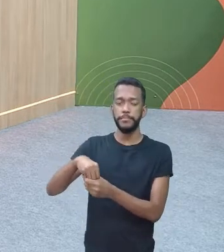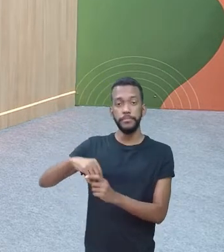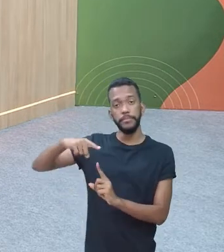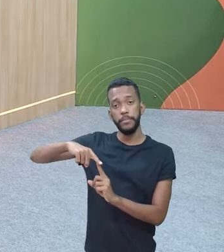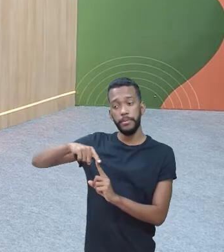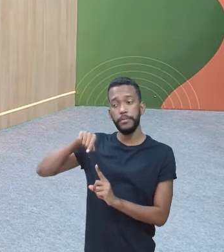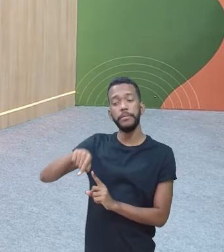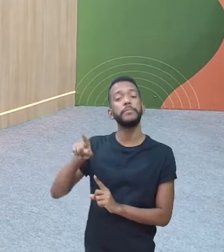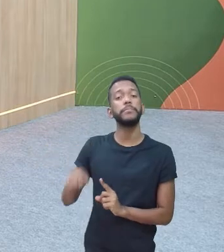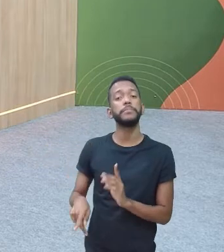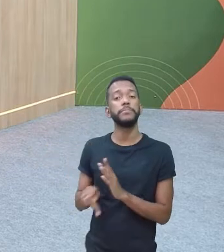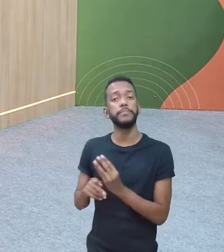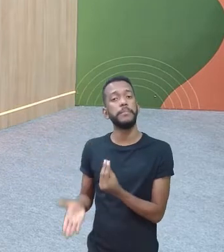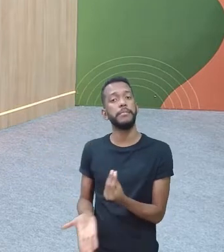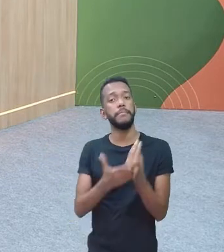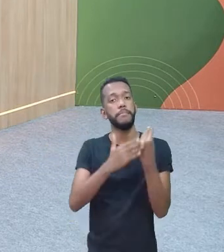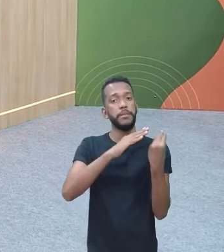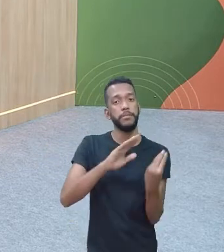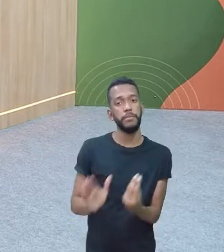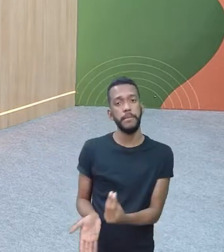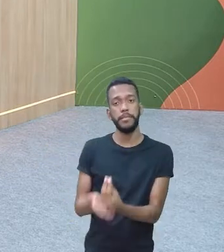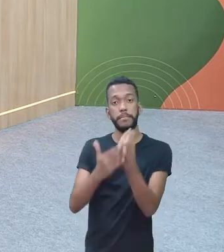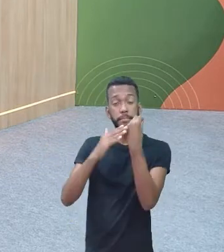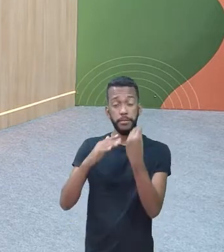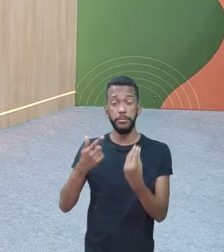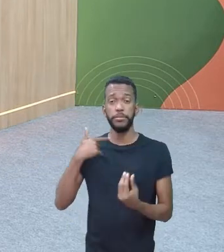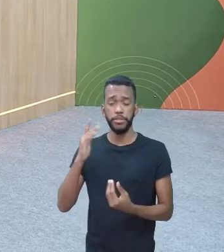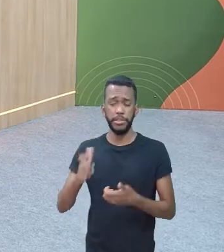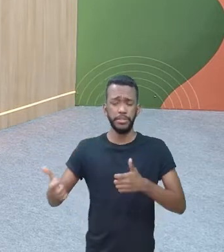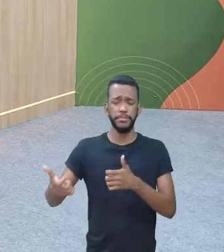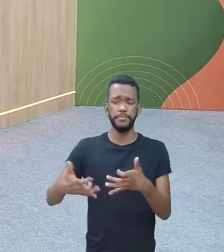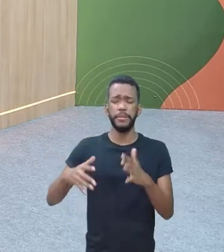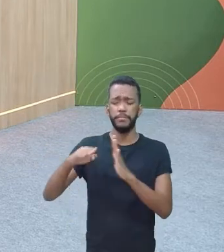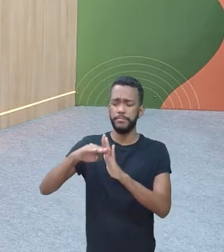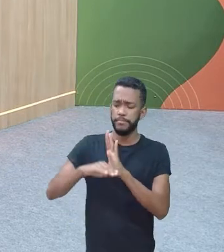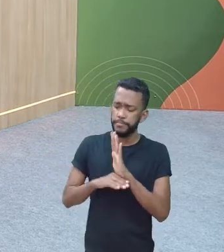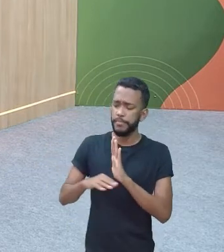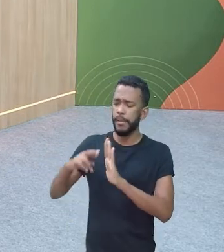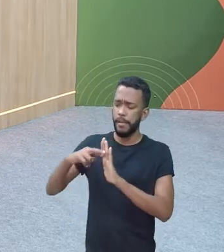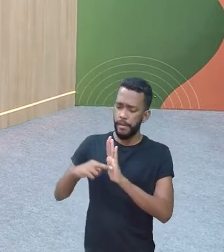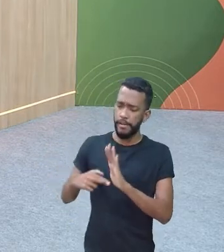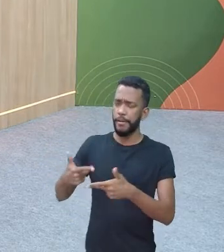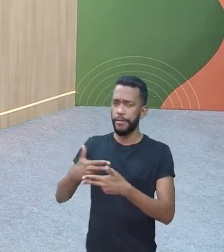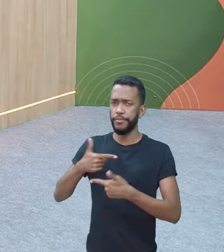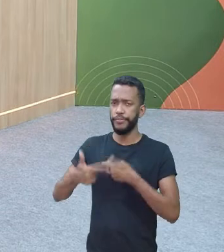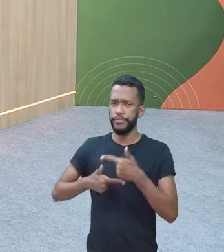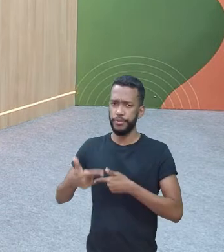essas federações que ditam suas regras, dizem como é o funcionamento e tudo mais, né?